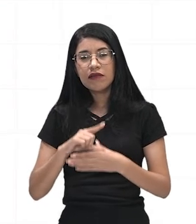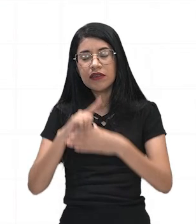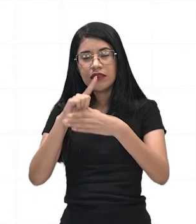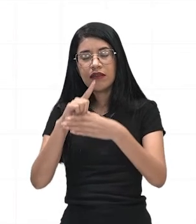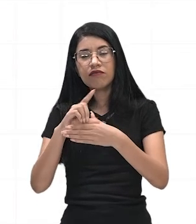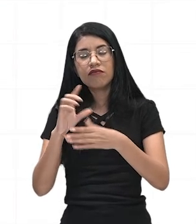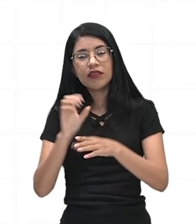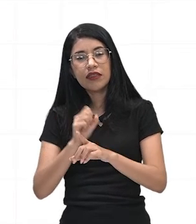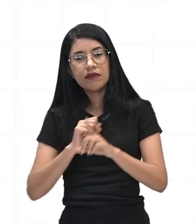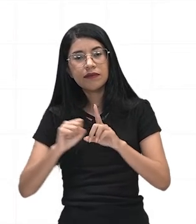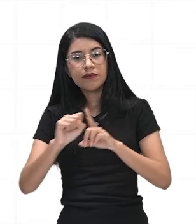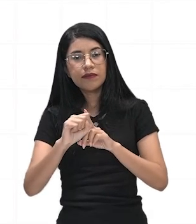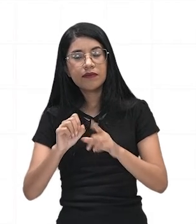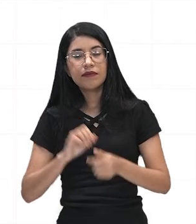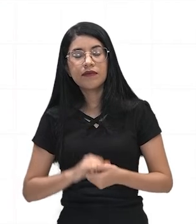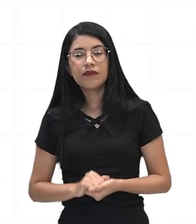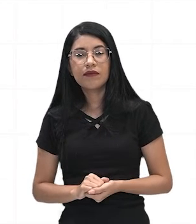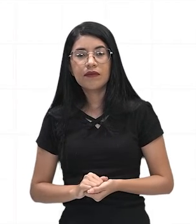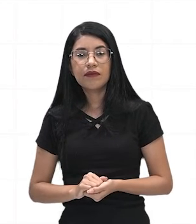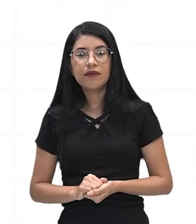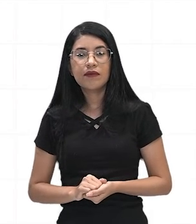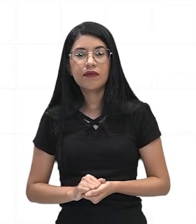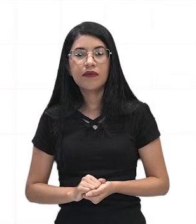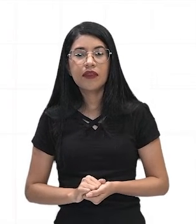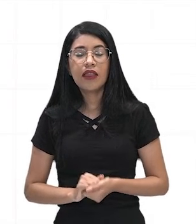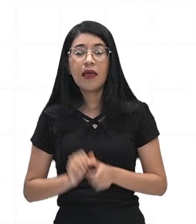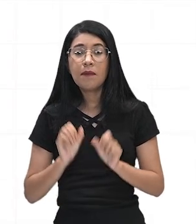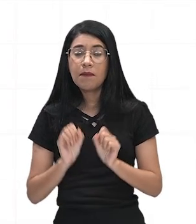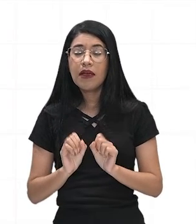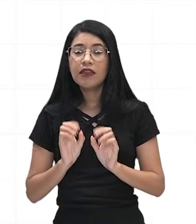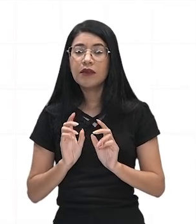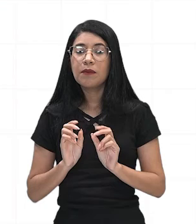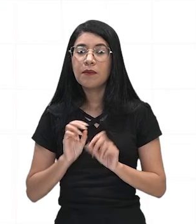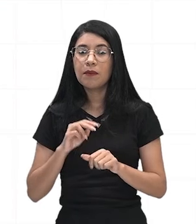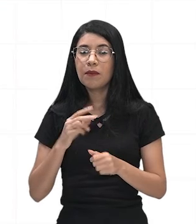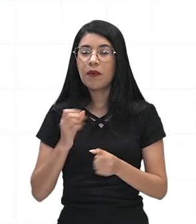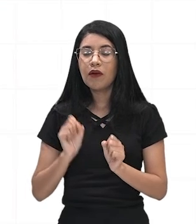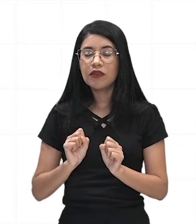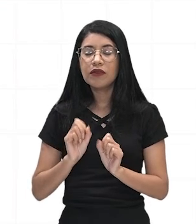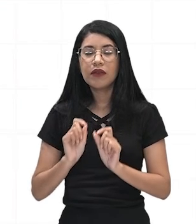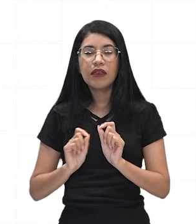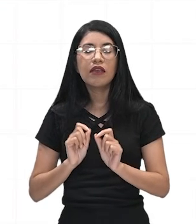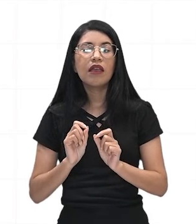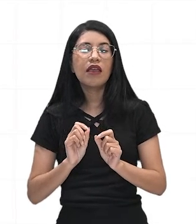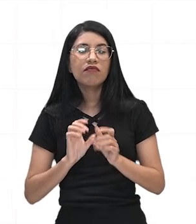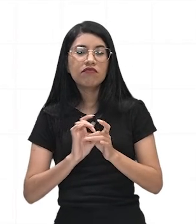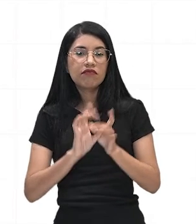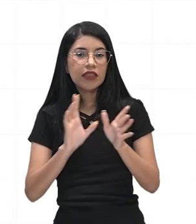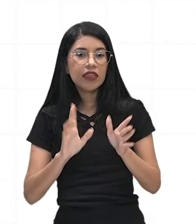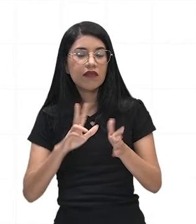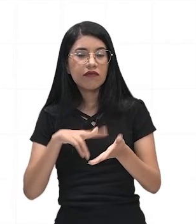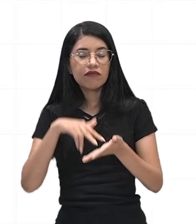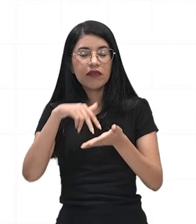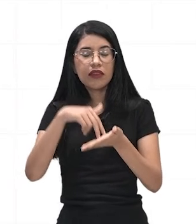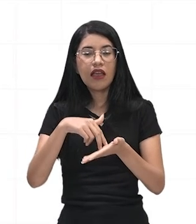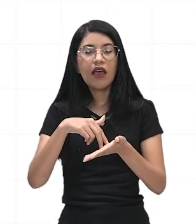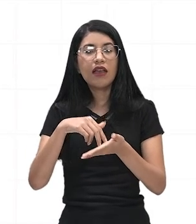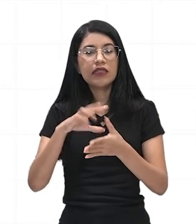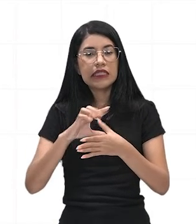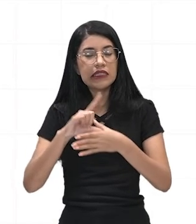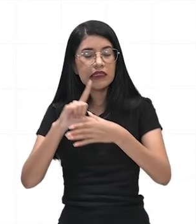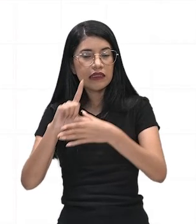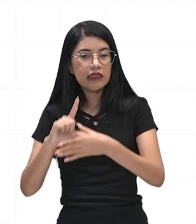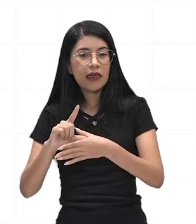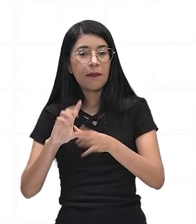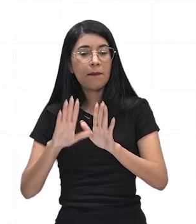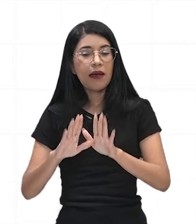liderança na sociedade, mas podiam assumir esses cargos de liderança, viu? Coisa que lá na Grécia a